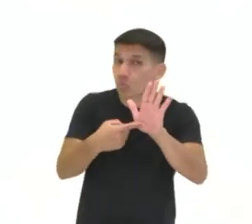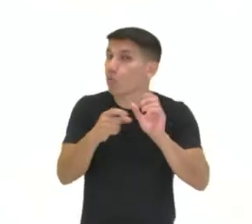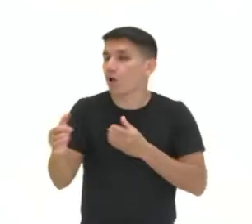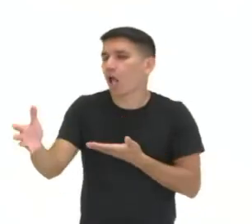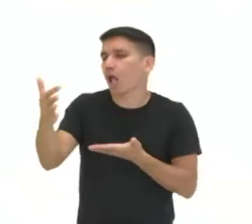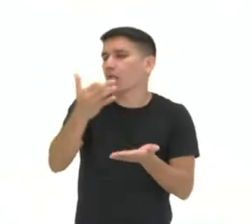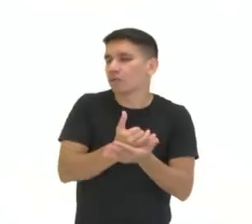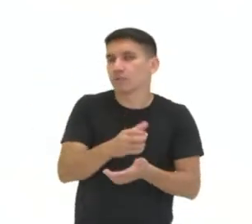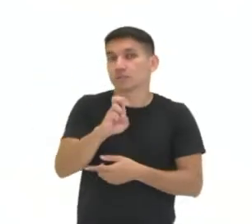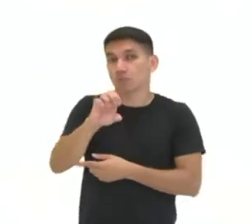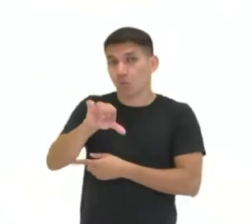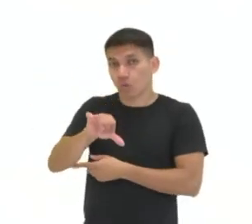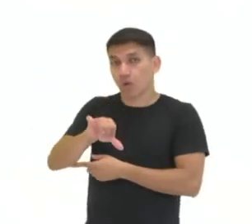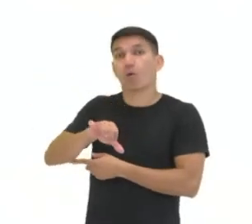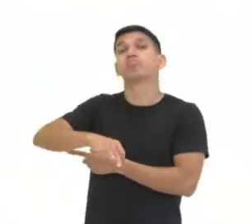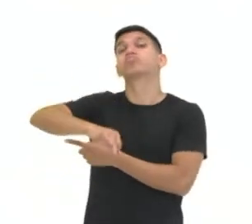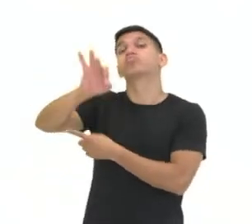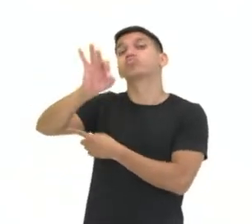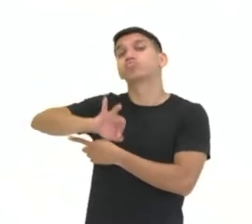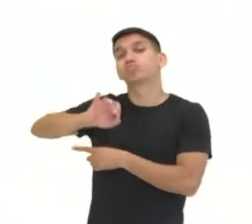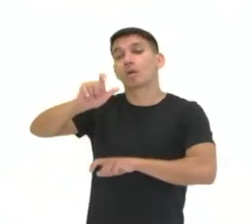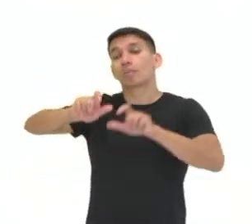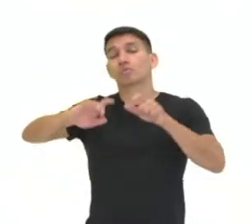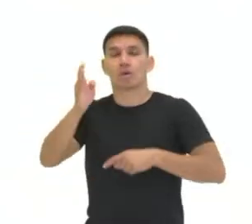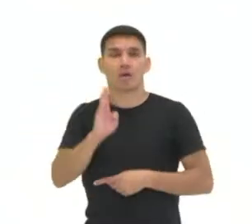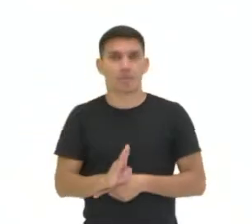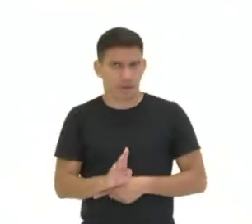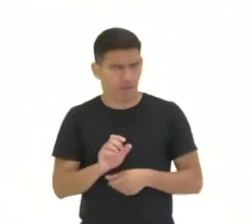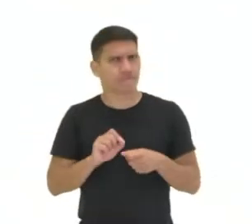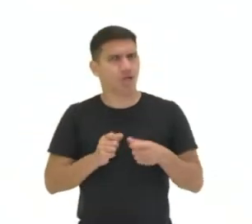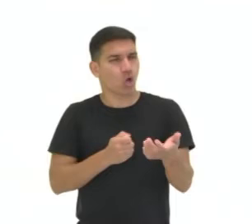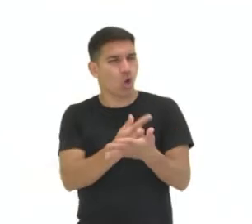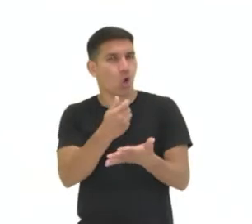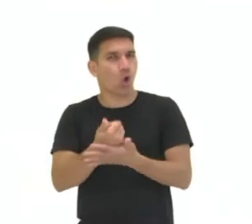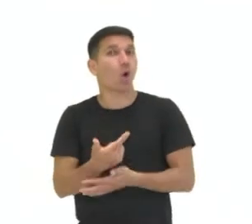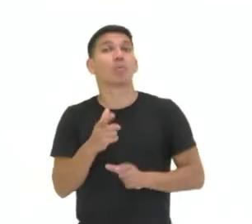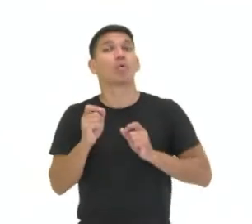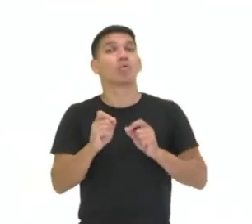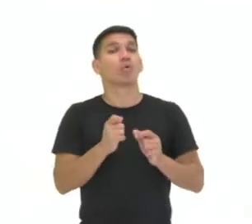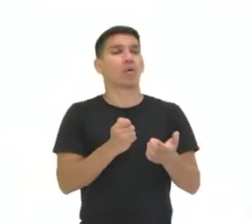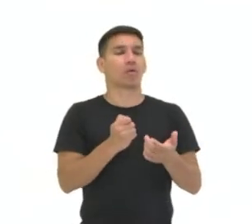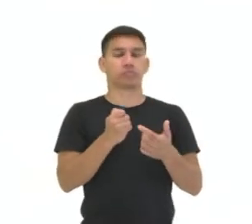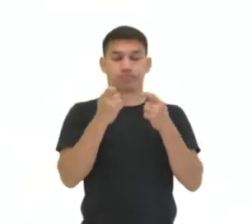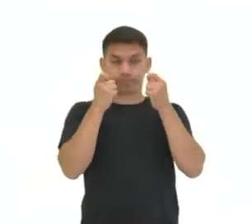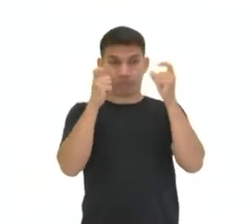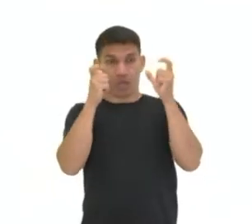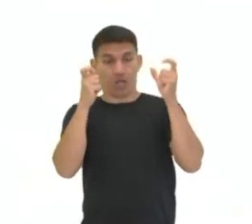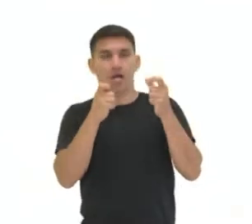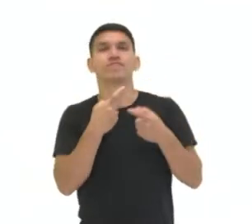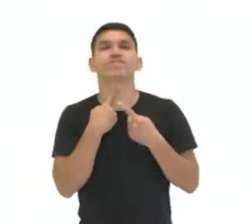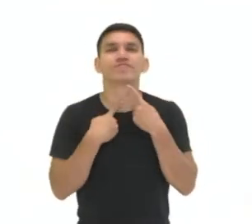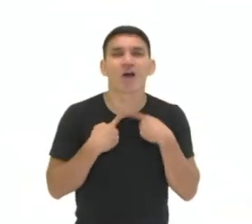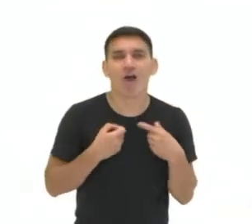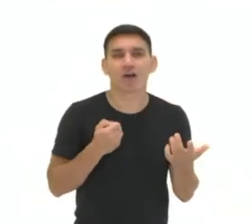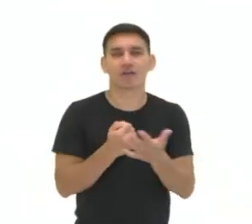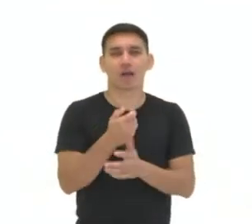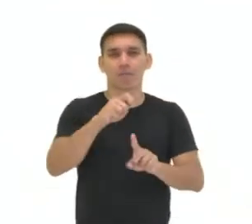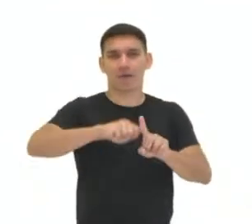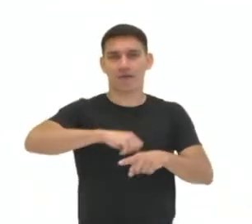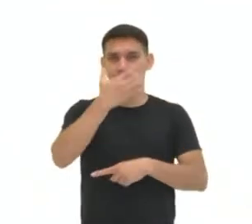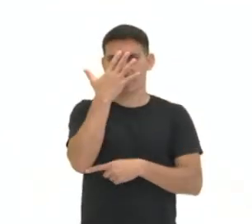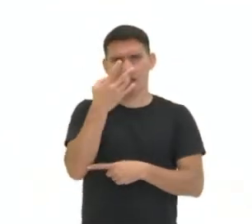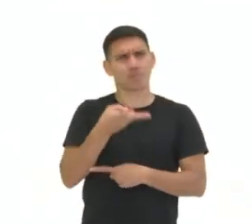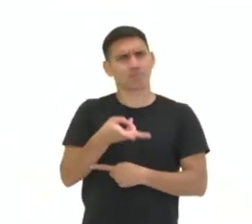dos brasileiros fizeram compras por impulso em fevereiro. Percebam que ambas as frases estão em negrito, estão destacadas, portanto, né, na